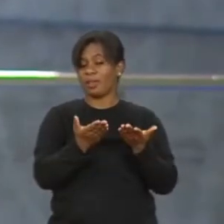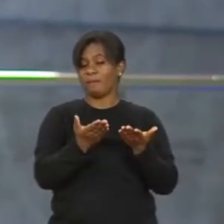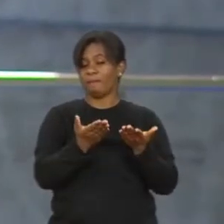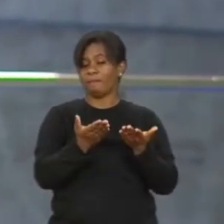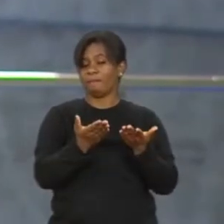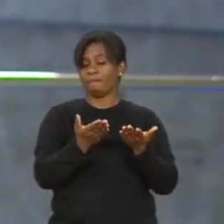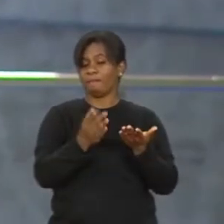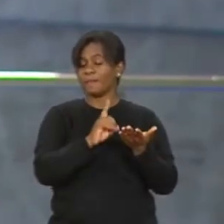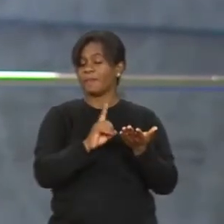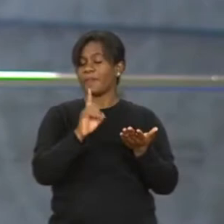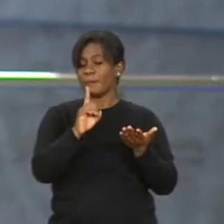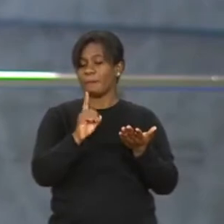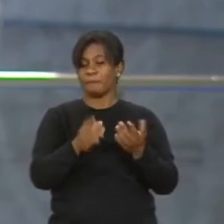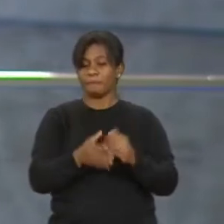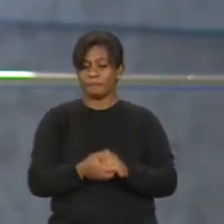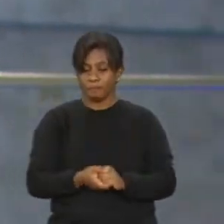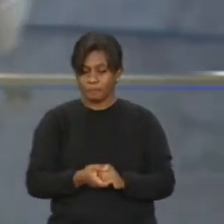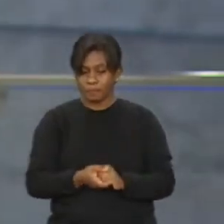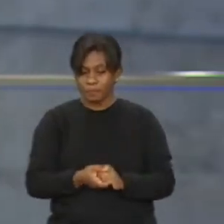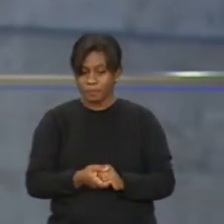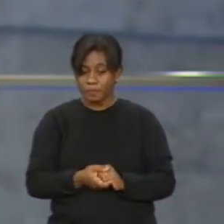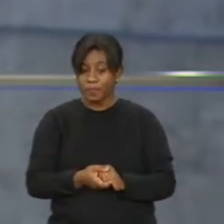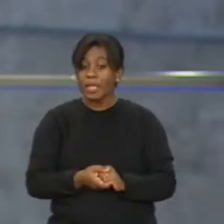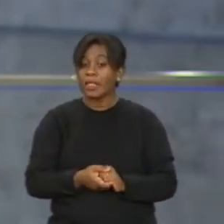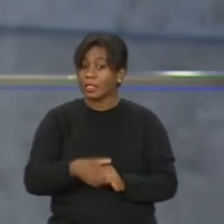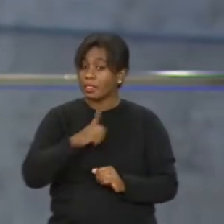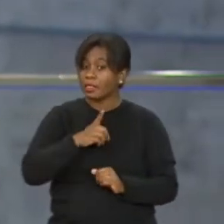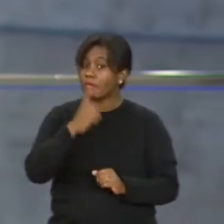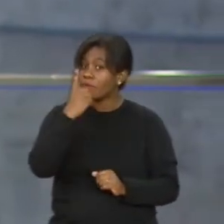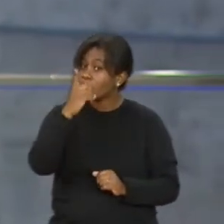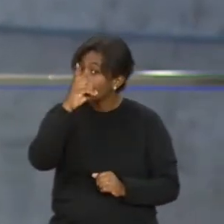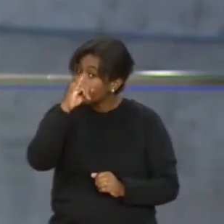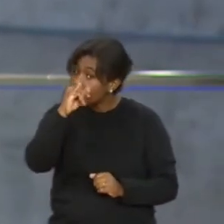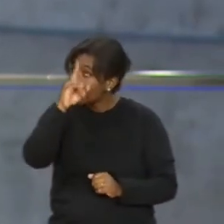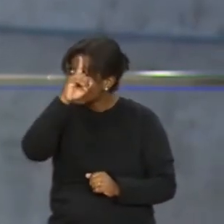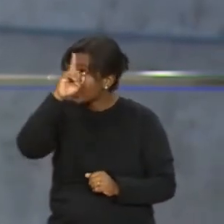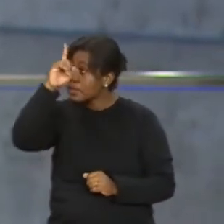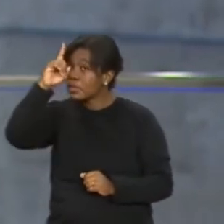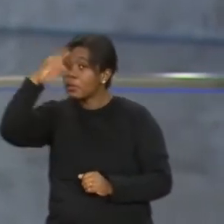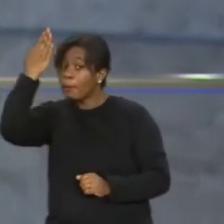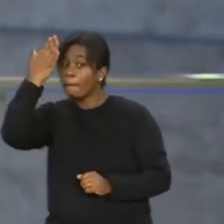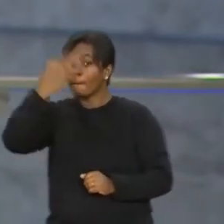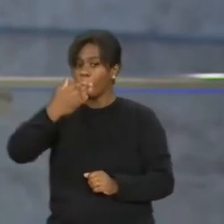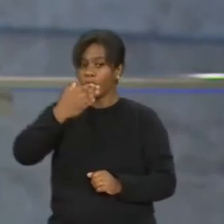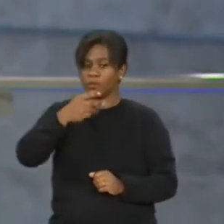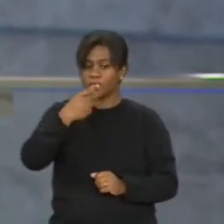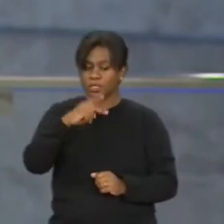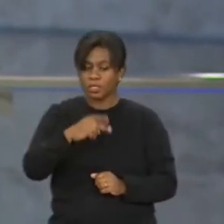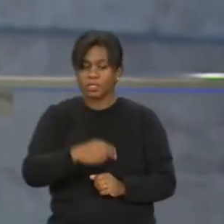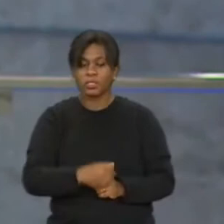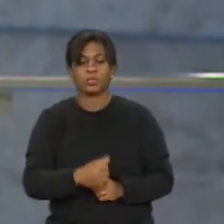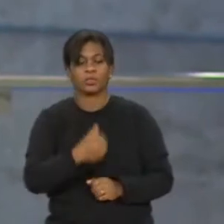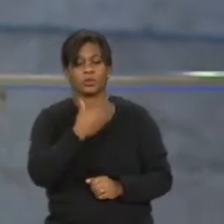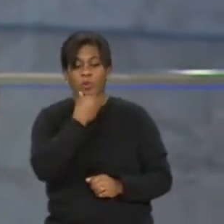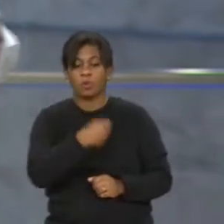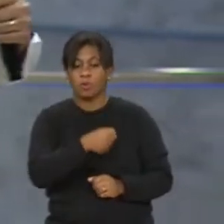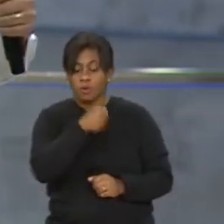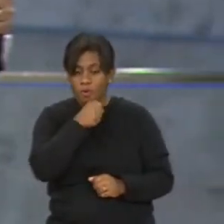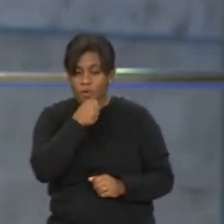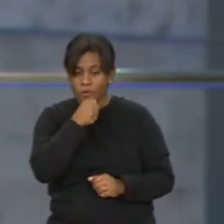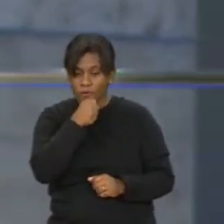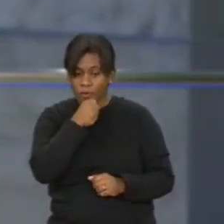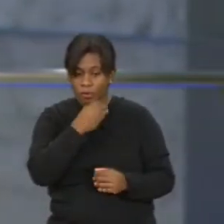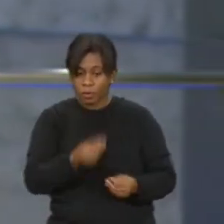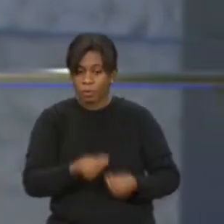um dia, o nosso Deus provou o seu avô me colocando no altar. Nunca se apegue